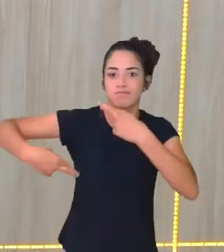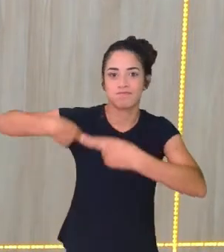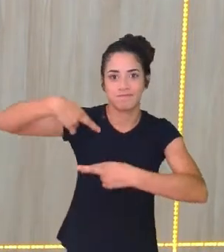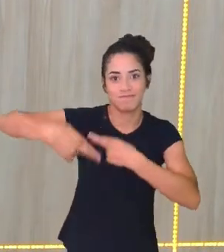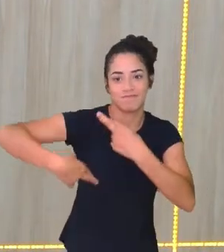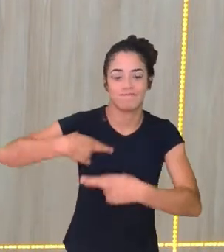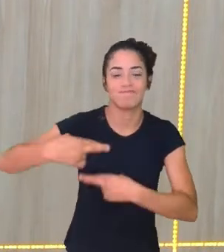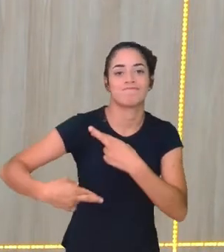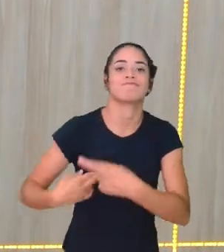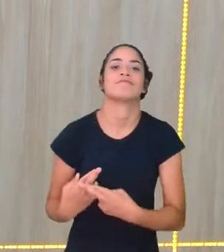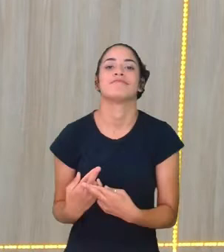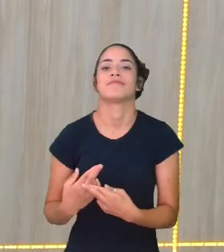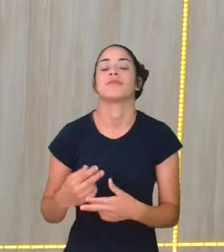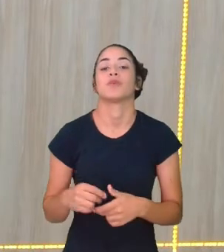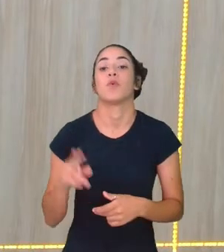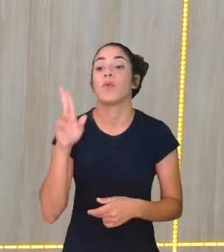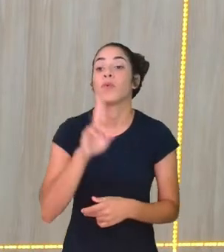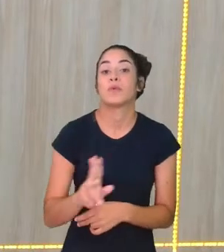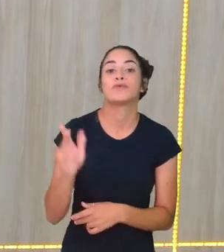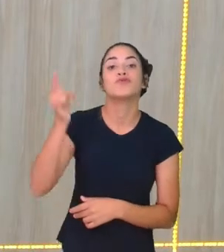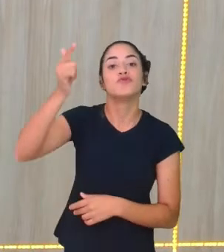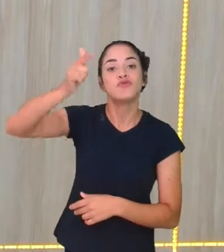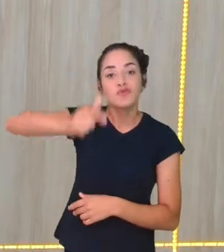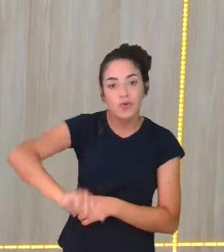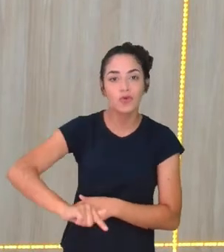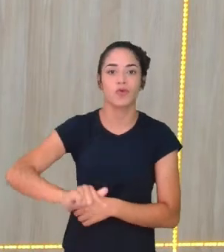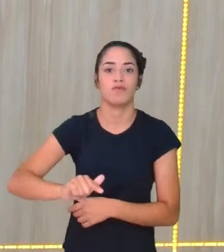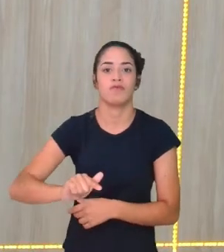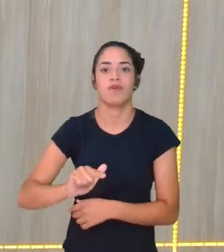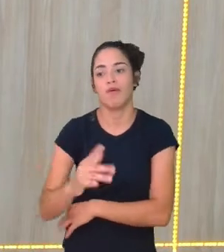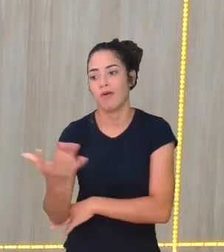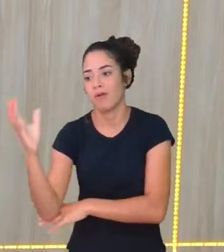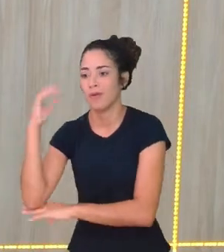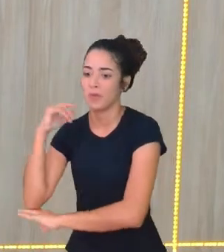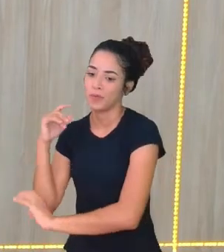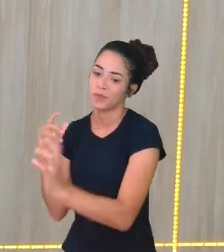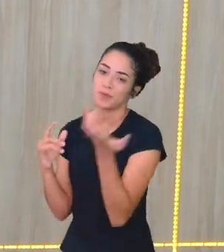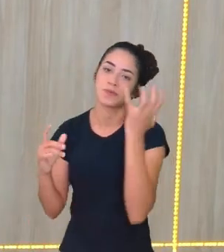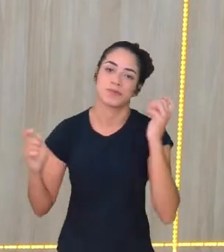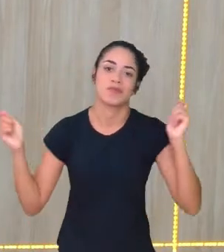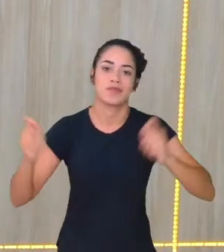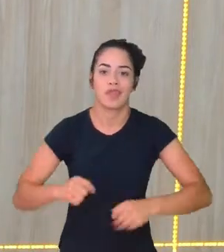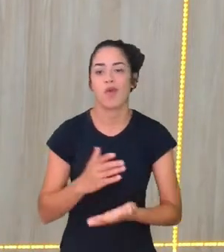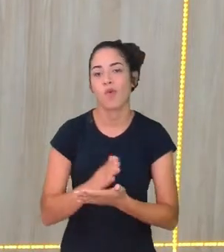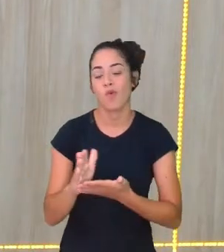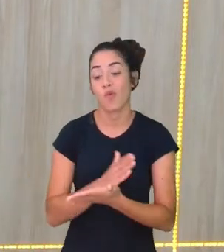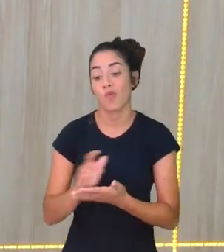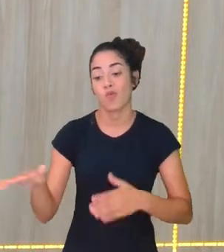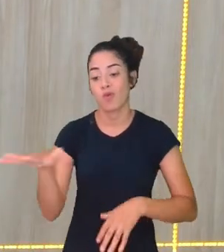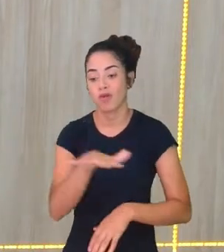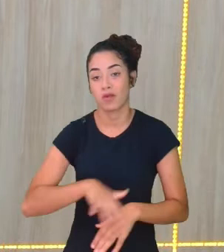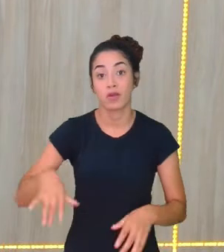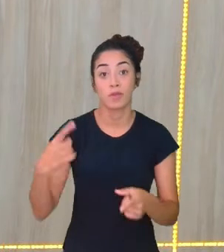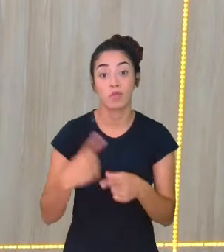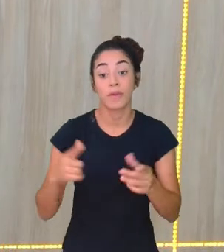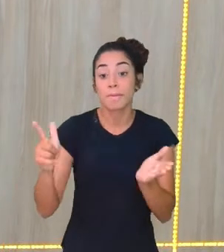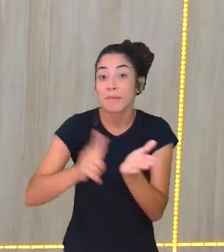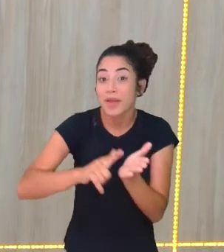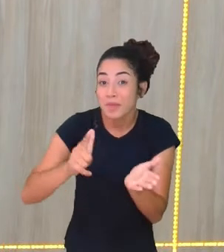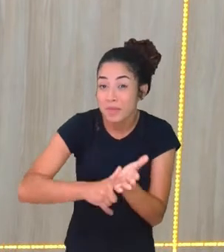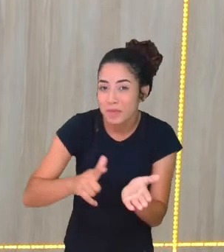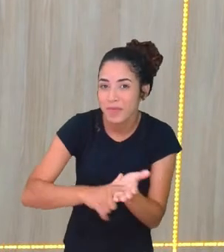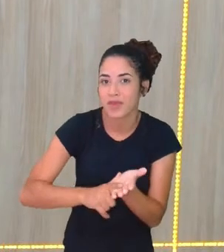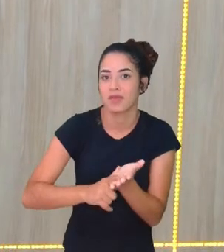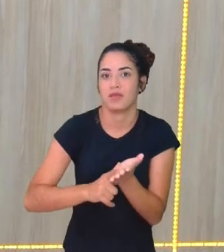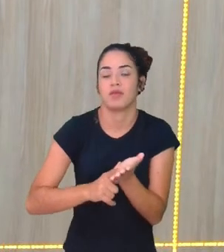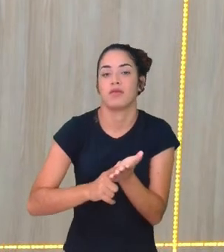né que que fazem o reflorestamento né de algumas áreas porque o papel a matéria-prima